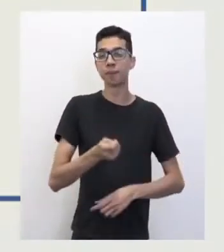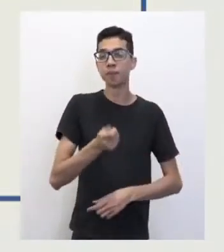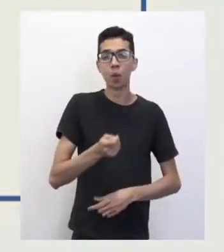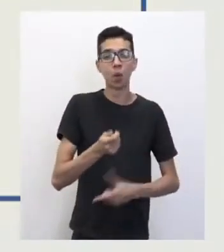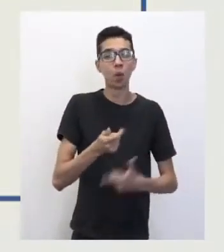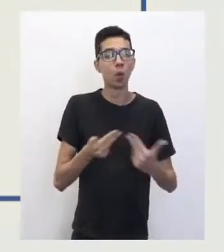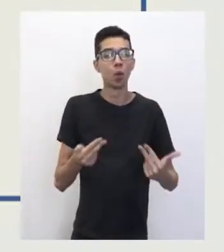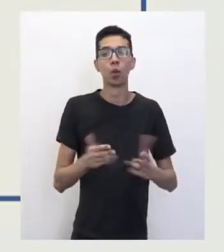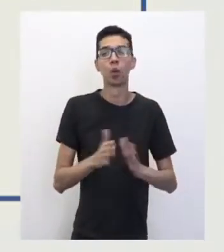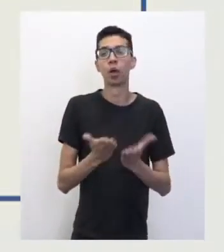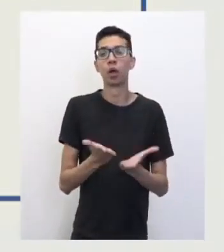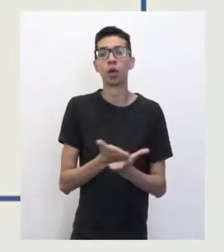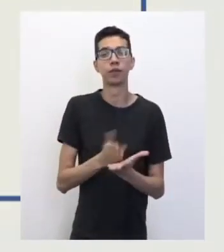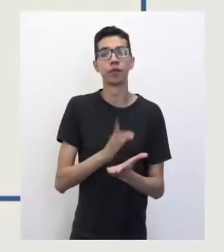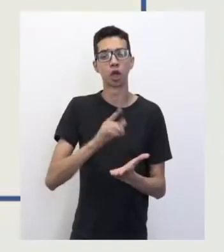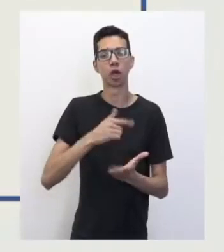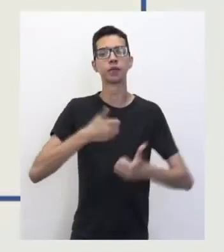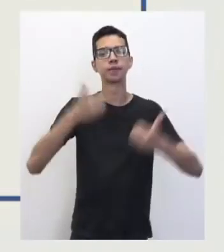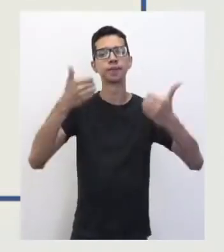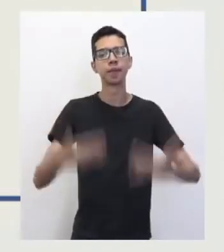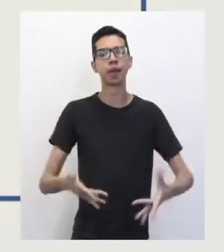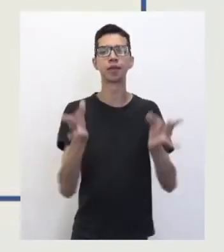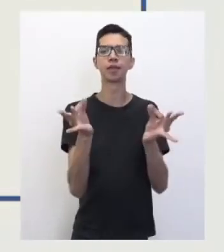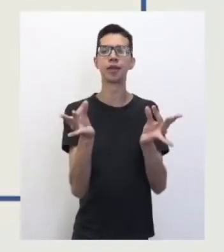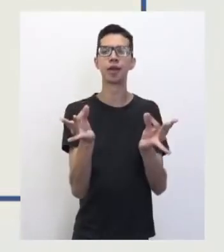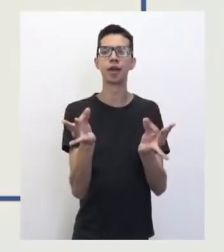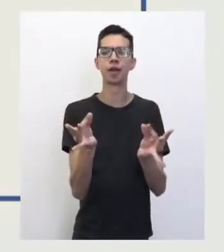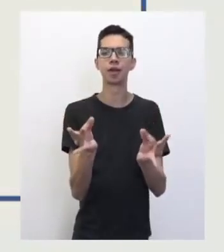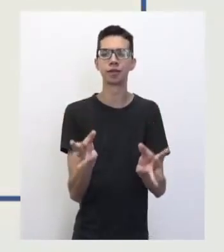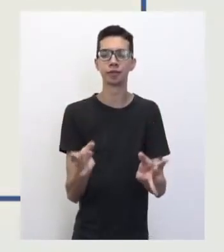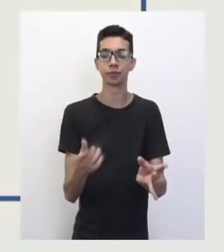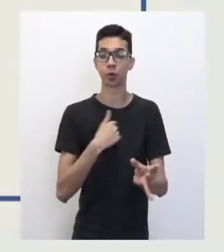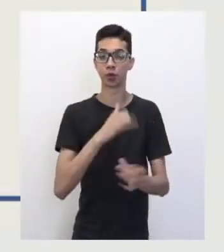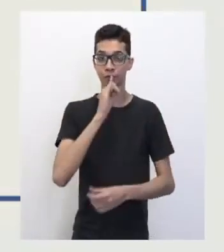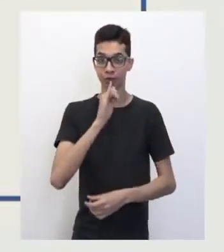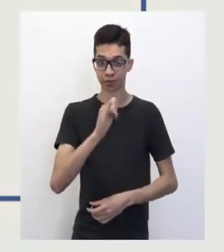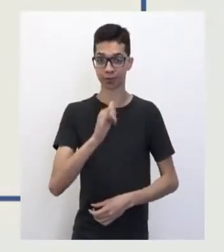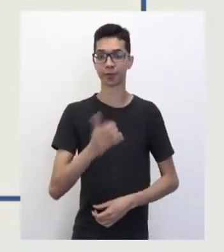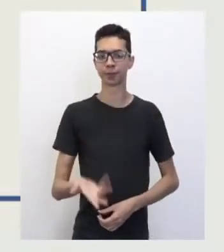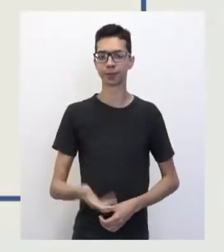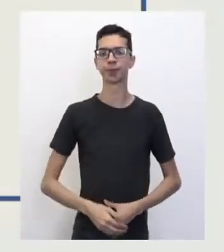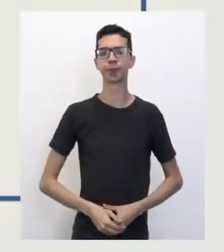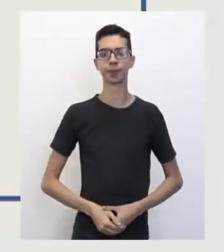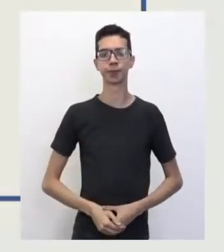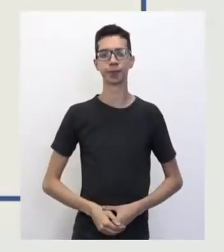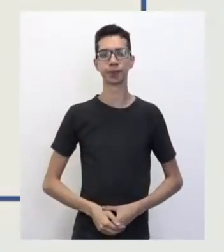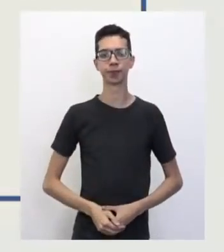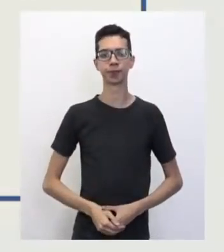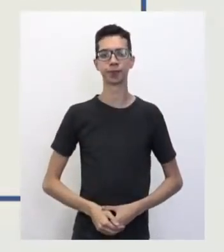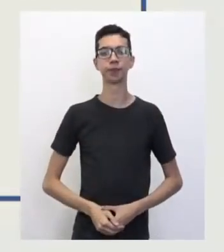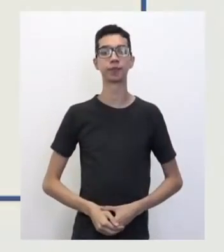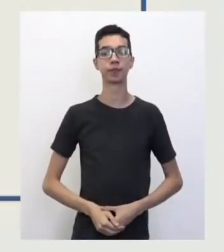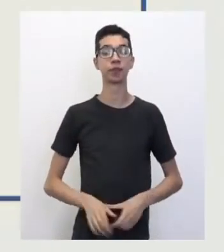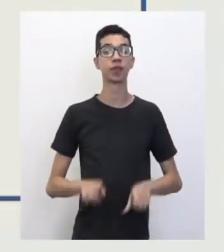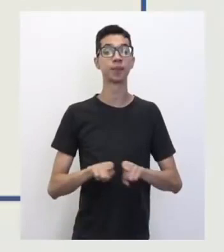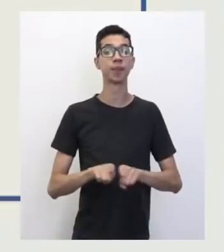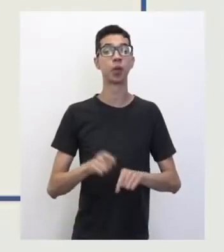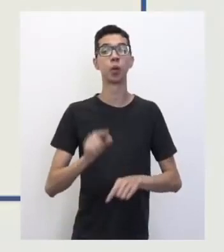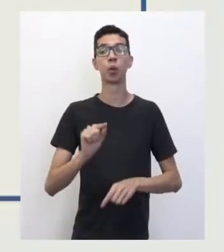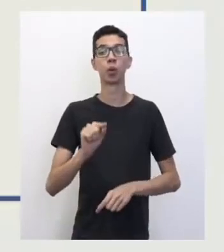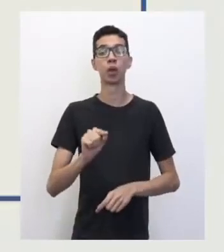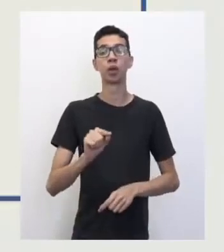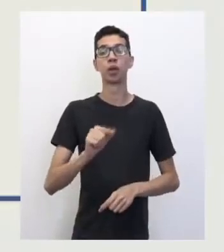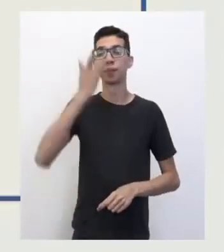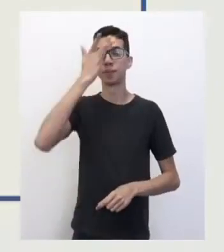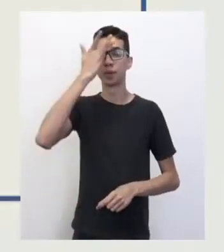quero especificar ainda melhor. Eu quero dizer que, e ainda assim, de forma muito restrita. Então, além